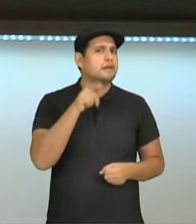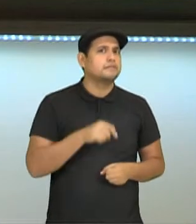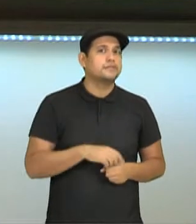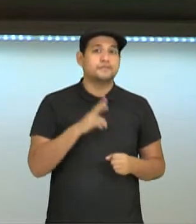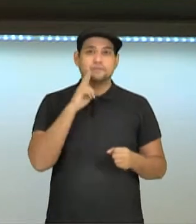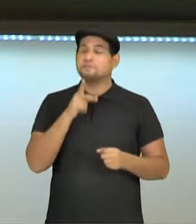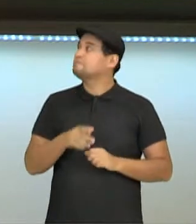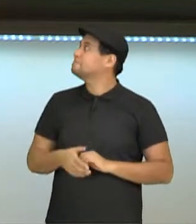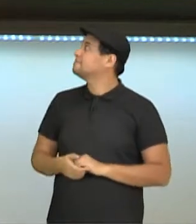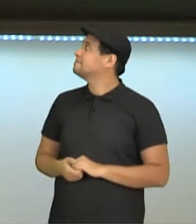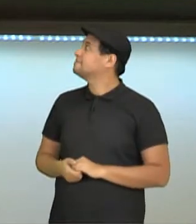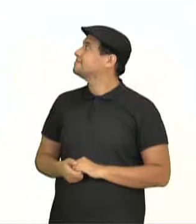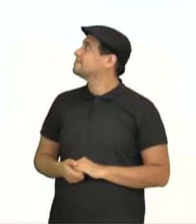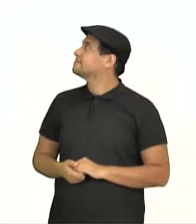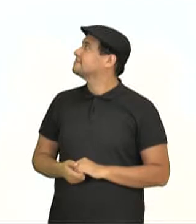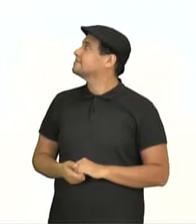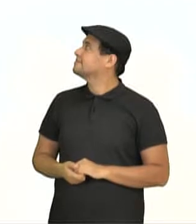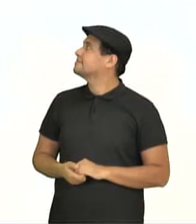uma olhada?